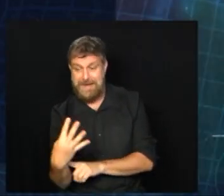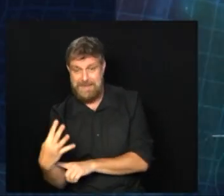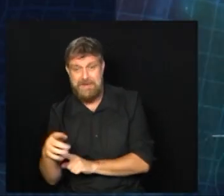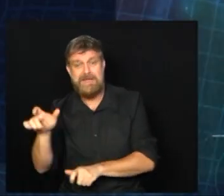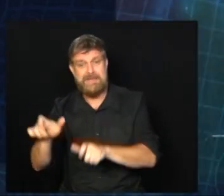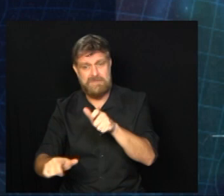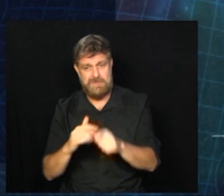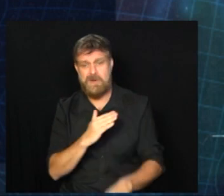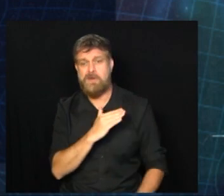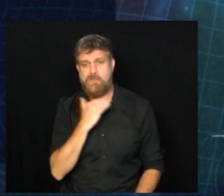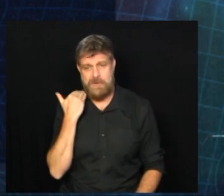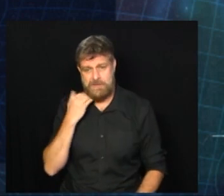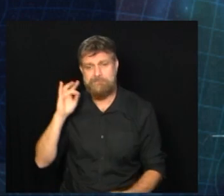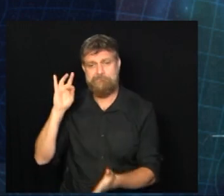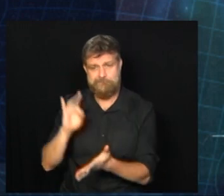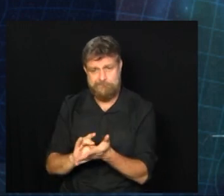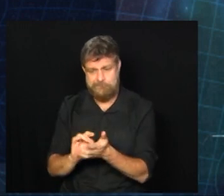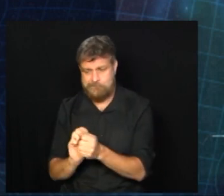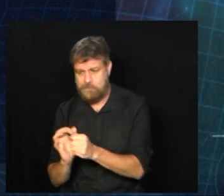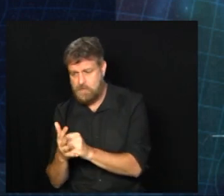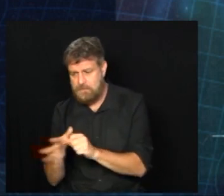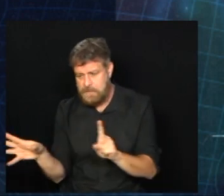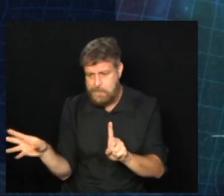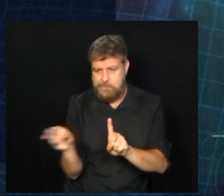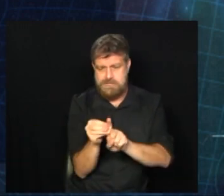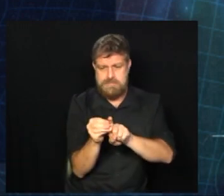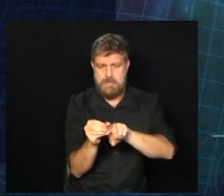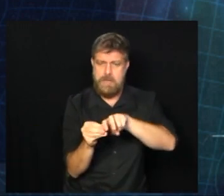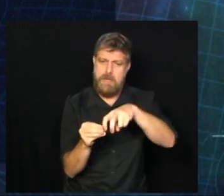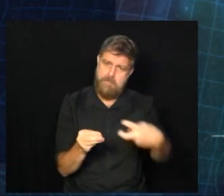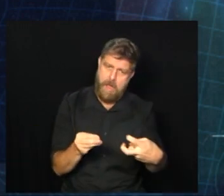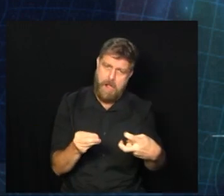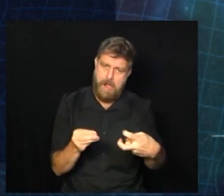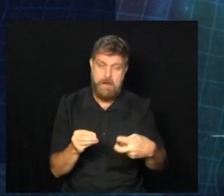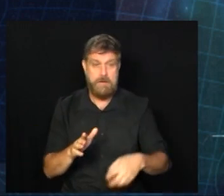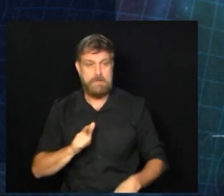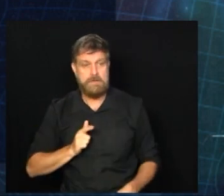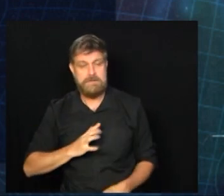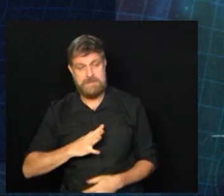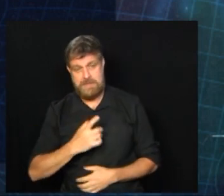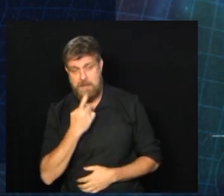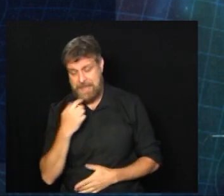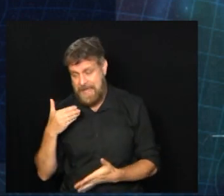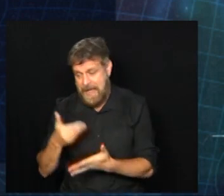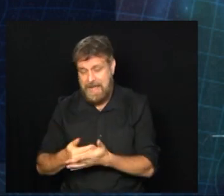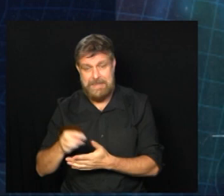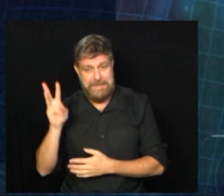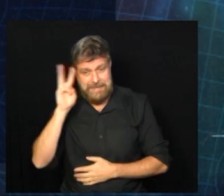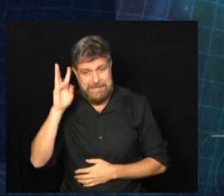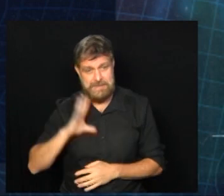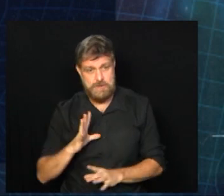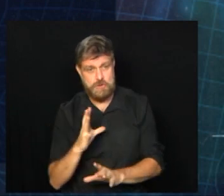10.844 mortes confirmadas devido à Covid-19 e Campinas, até esta terça-feira, tinha